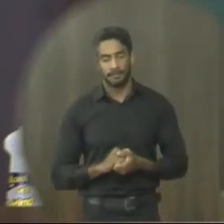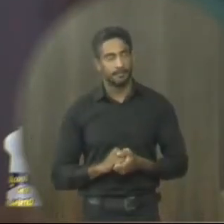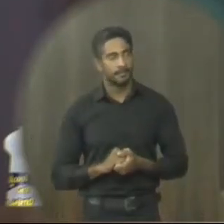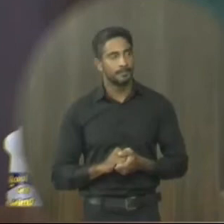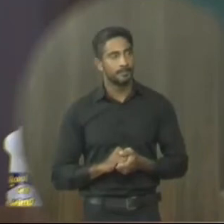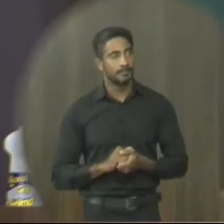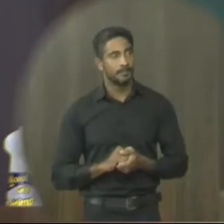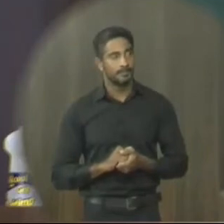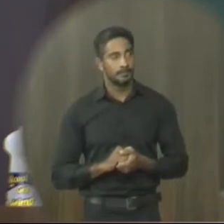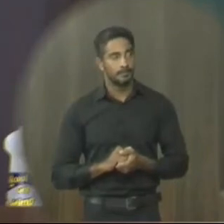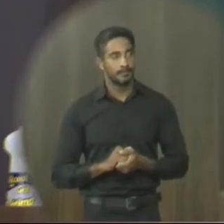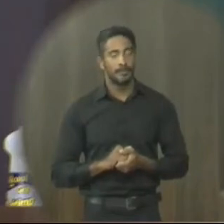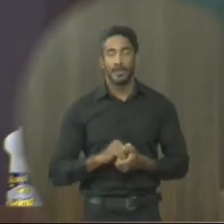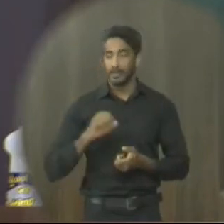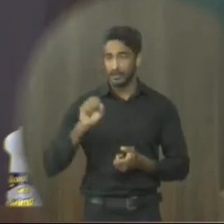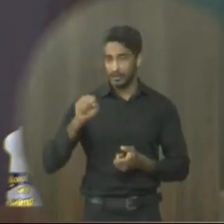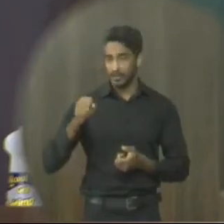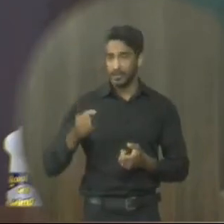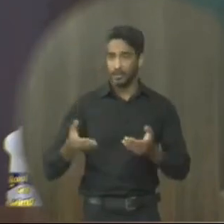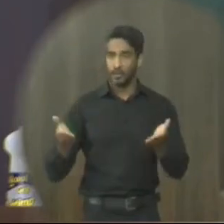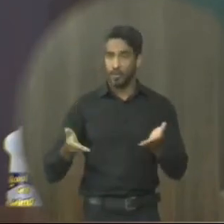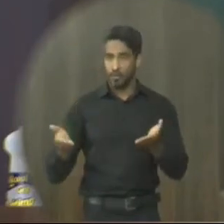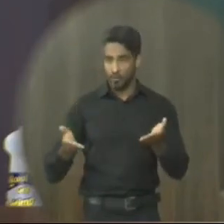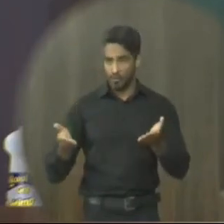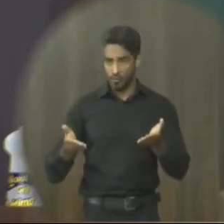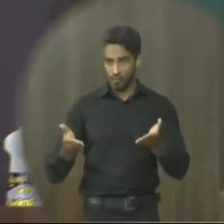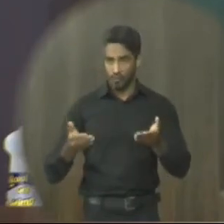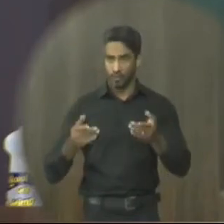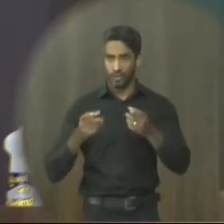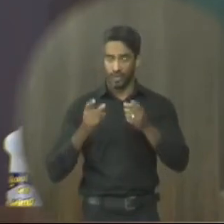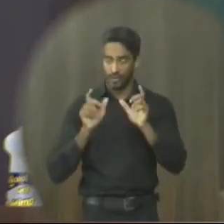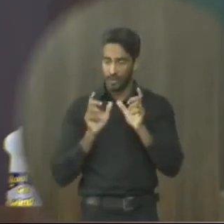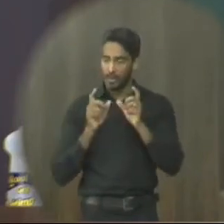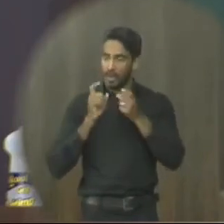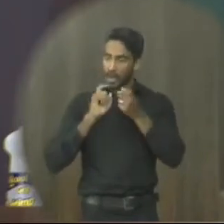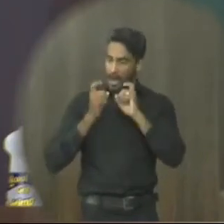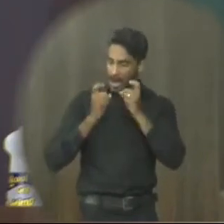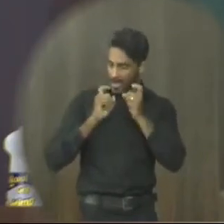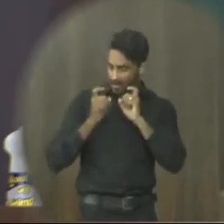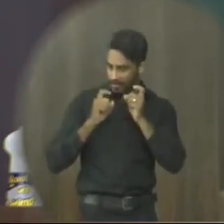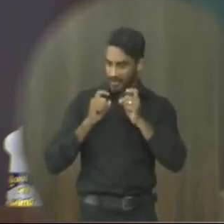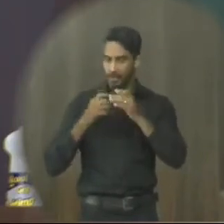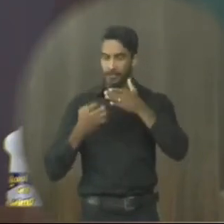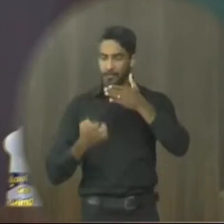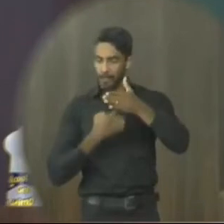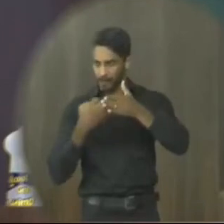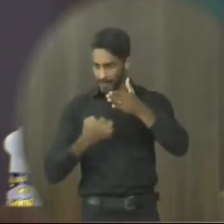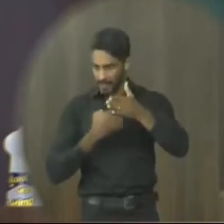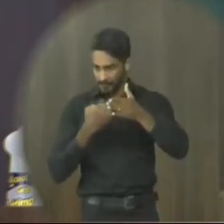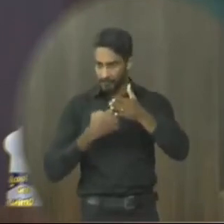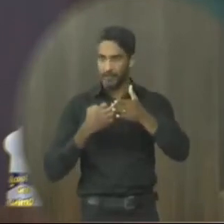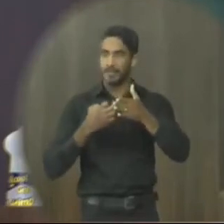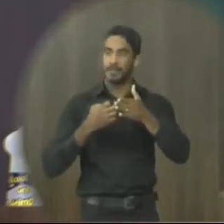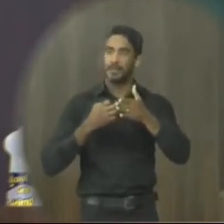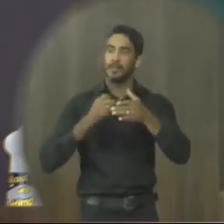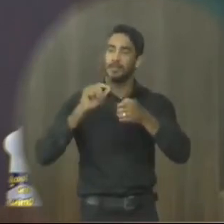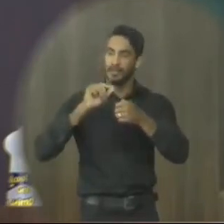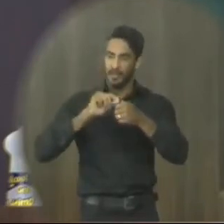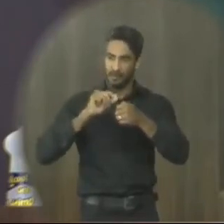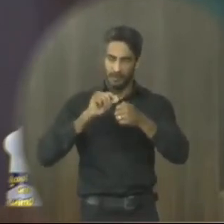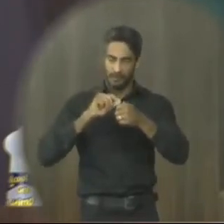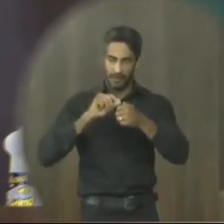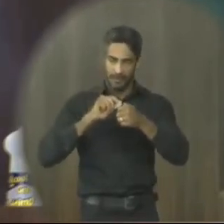É, tem sim. Hoje, inclusive, a gente esteve reunido com a empresa JJF, né, que é a ganhadora da licitação,